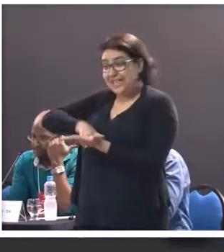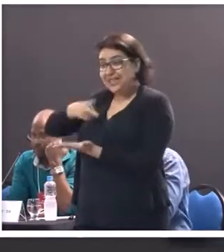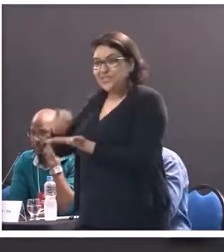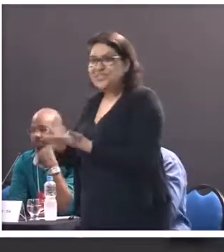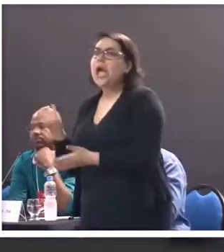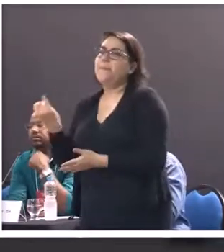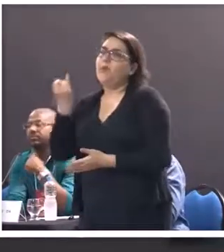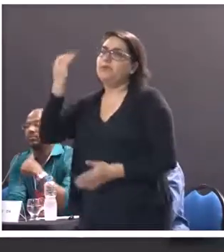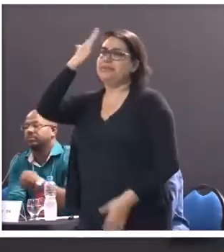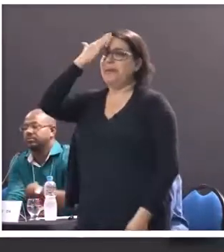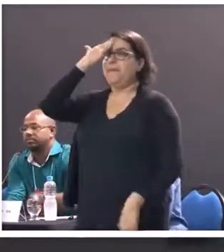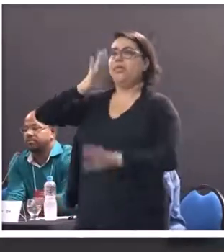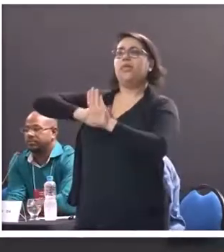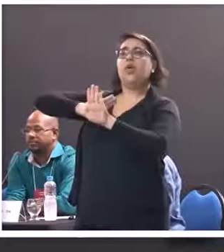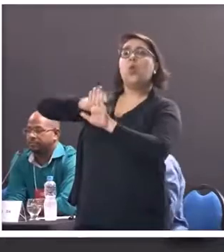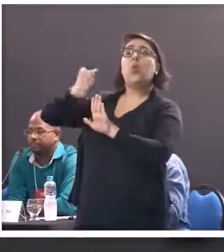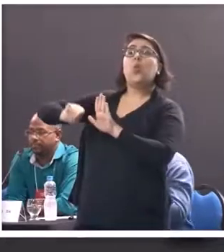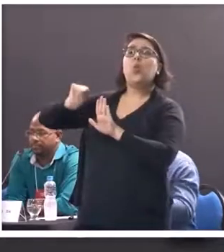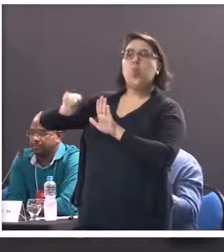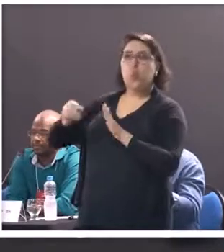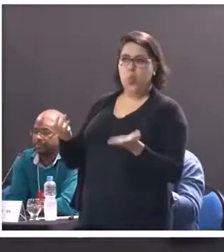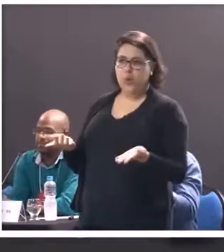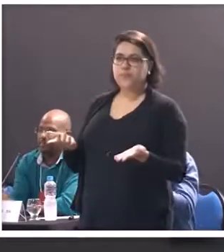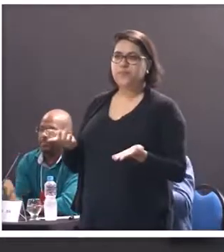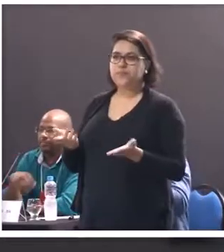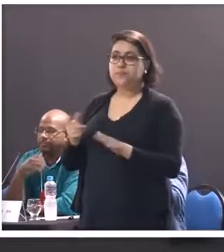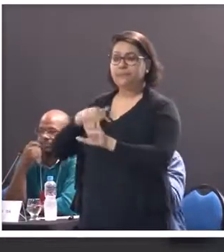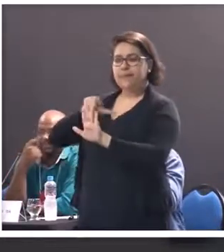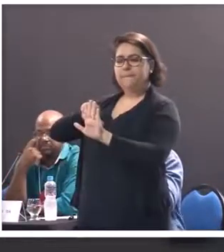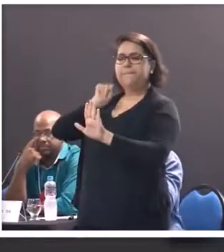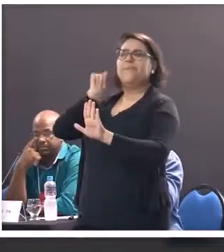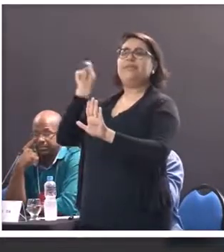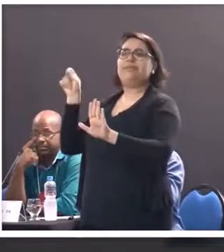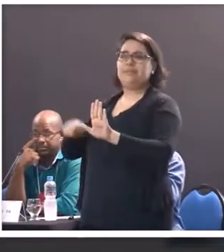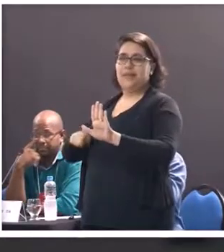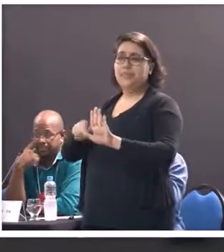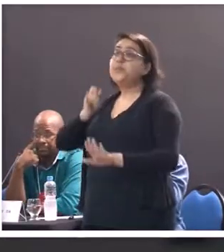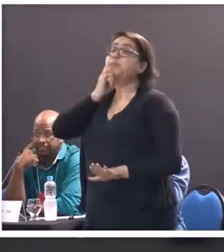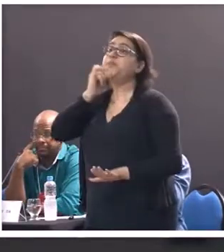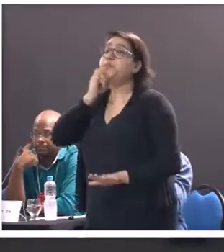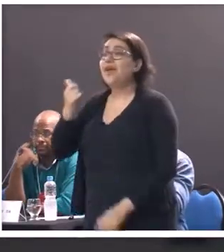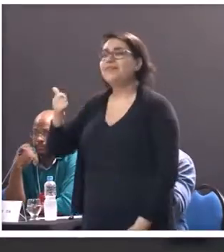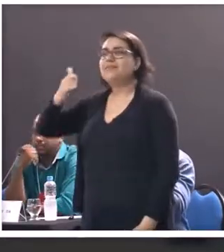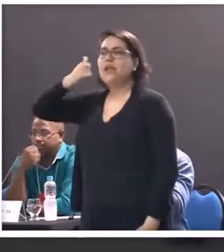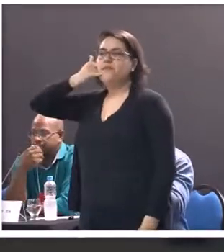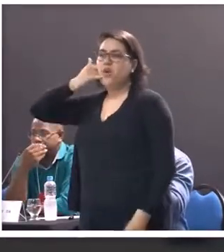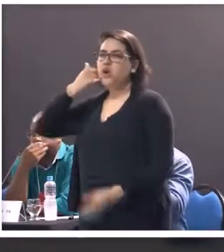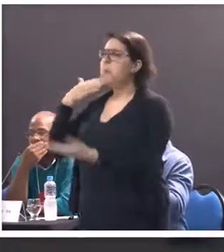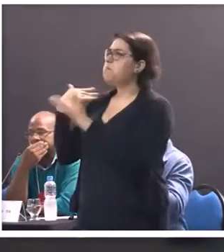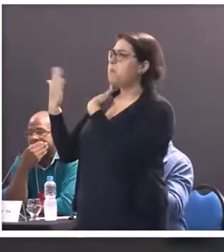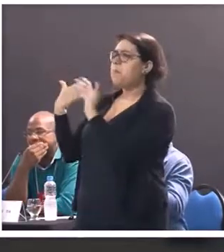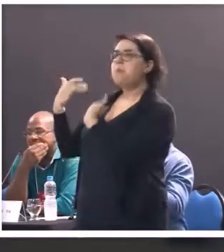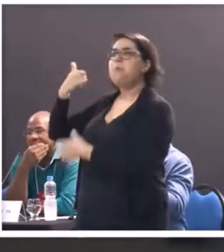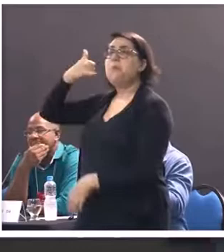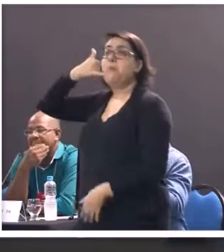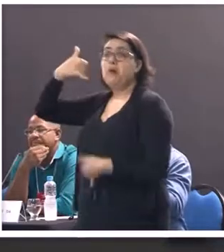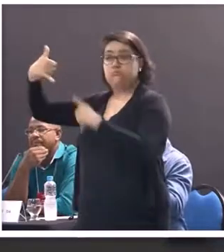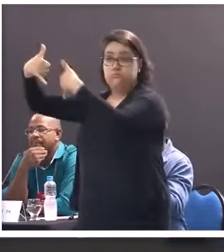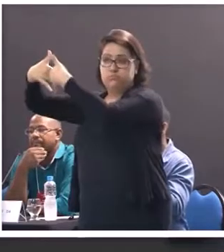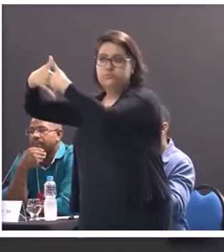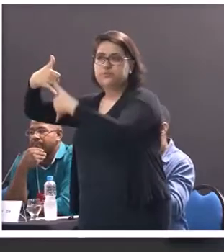esse conhecimento. Por exemplo, numa conversa telefônica, quando você